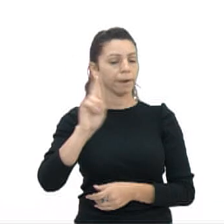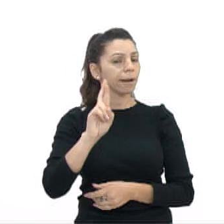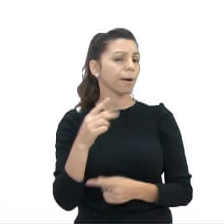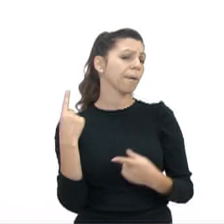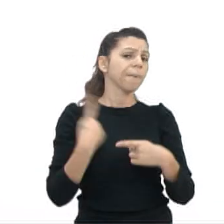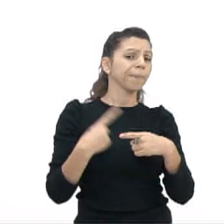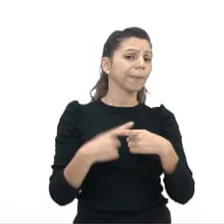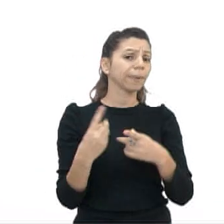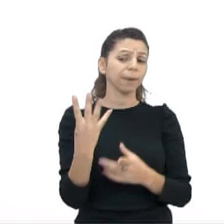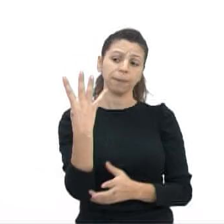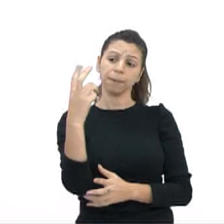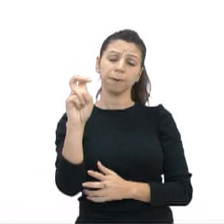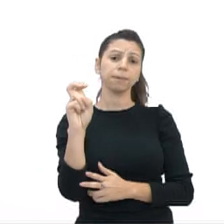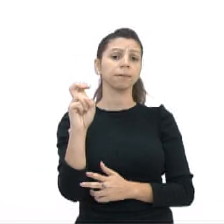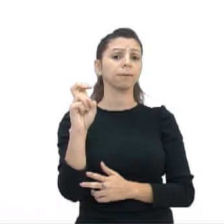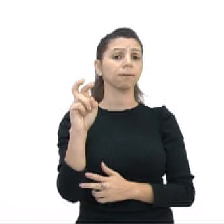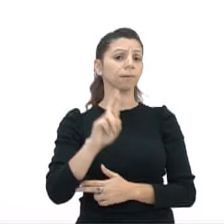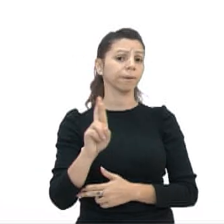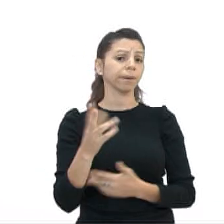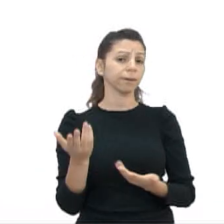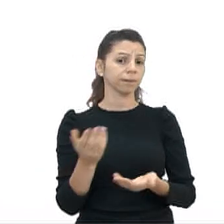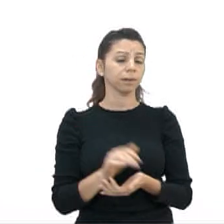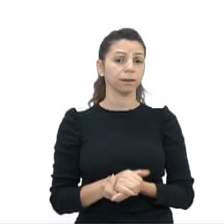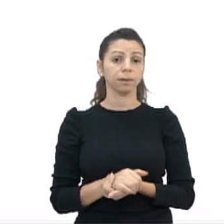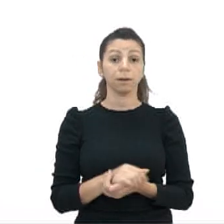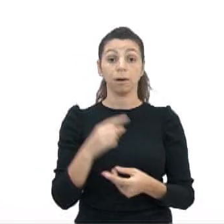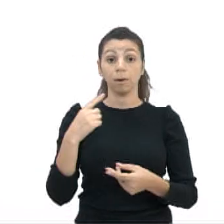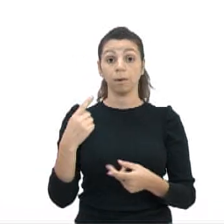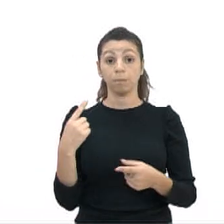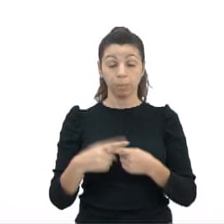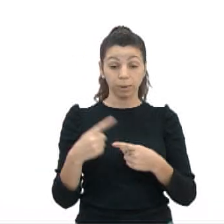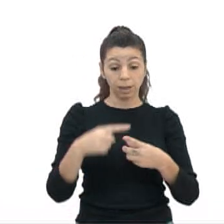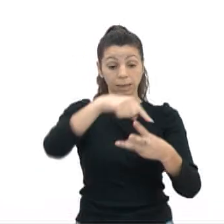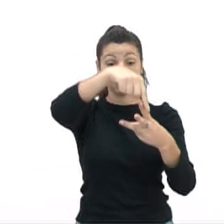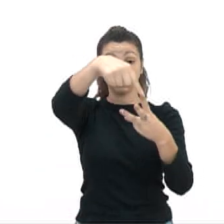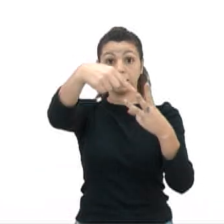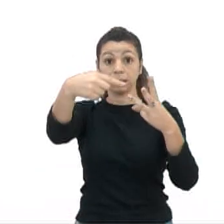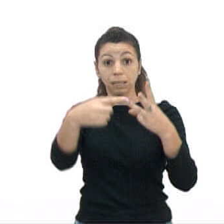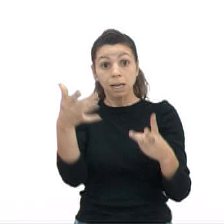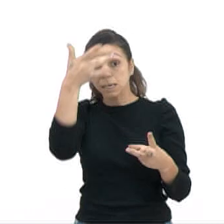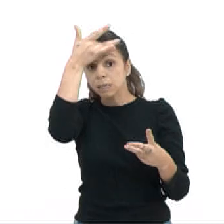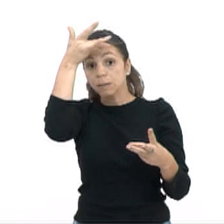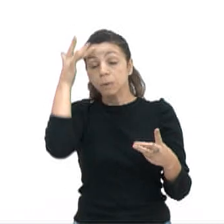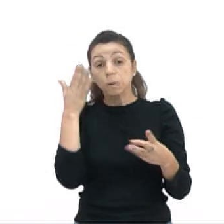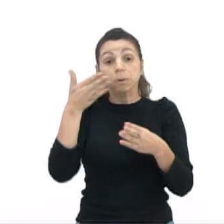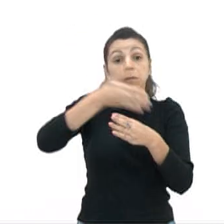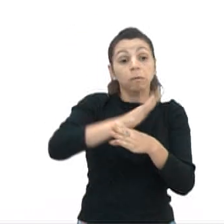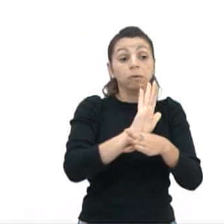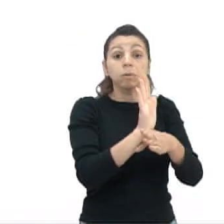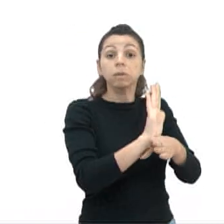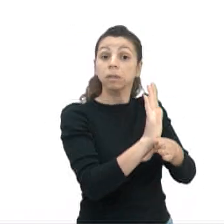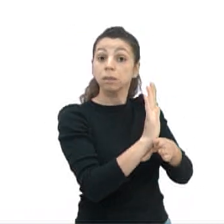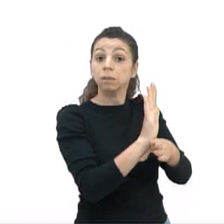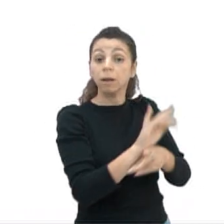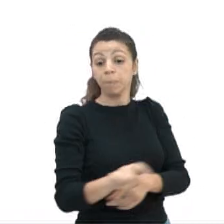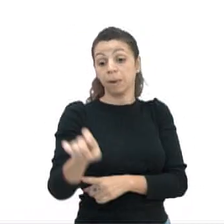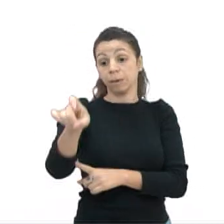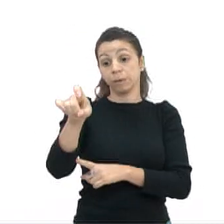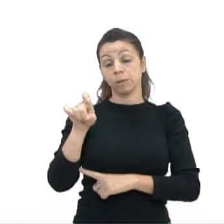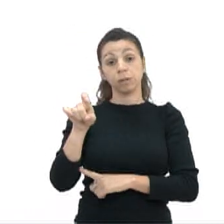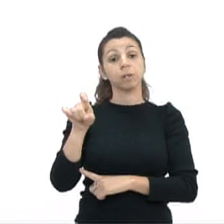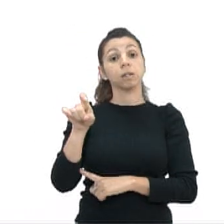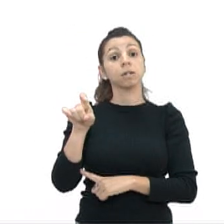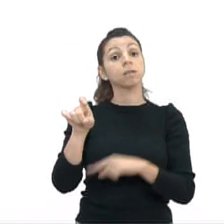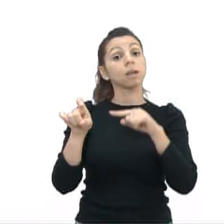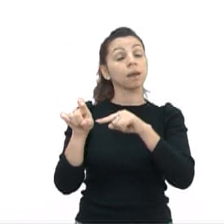elas pagarão R$45? Porque são 3 pessoas que foram ao cinema. X é o valor da entrada. Só